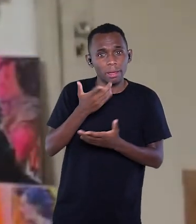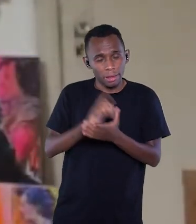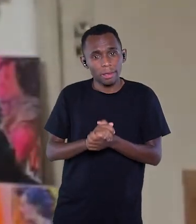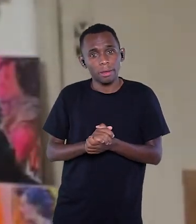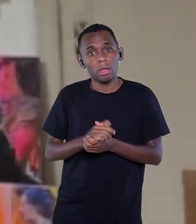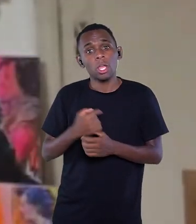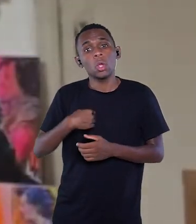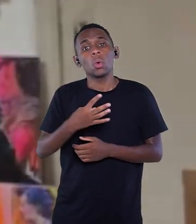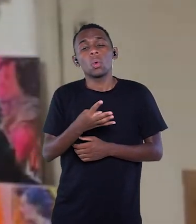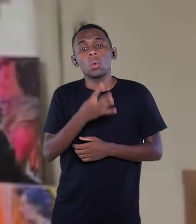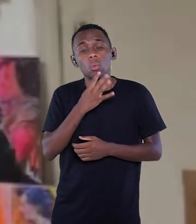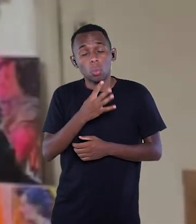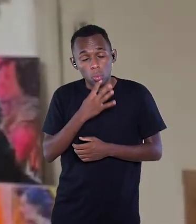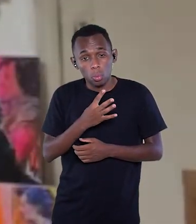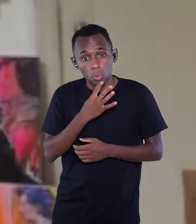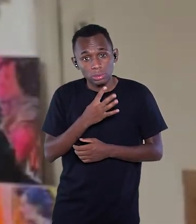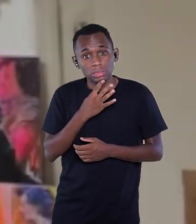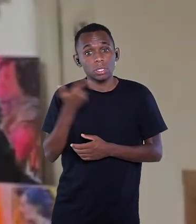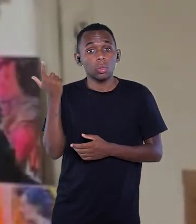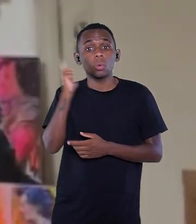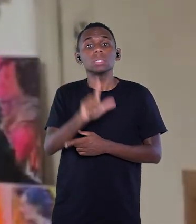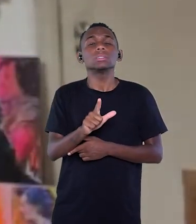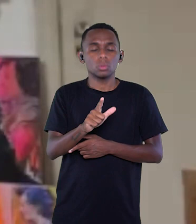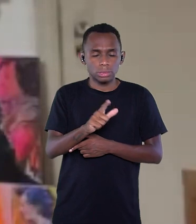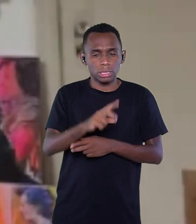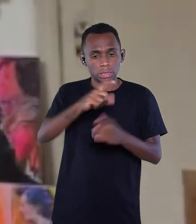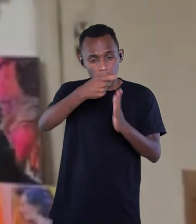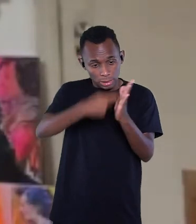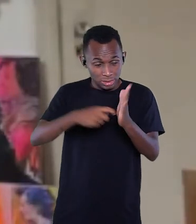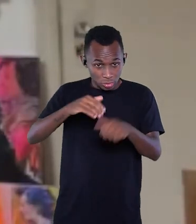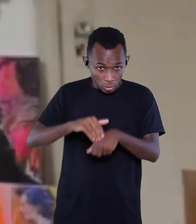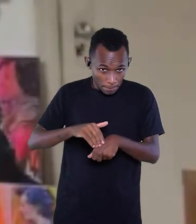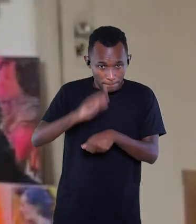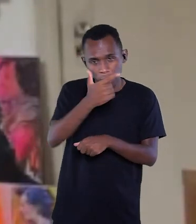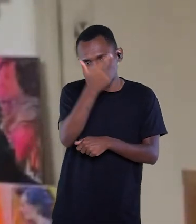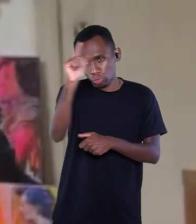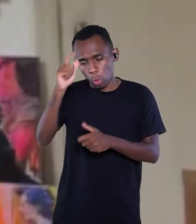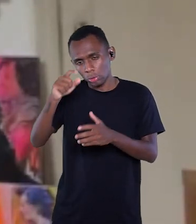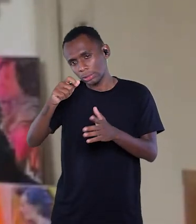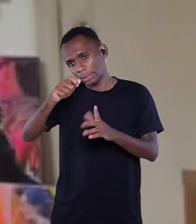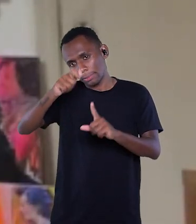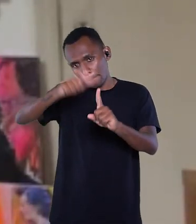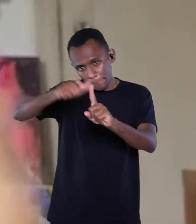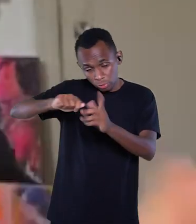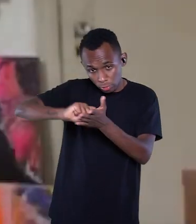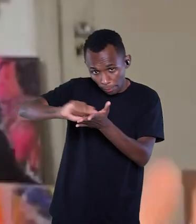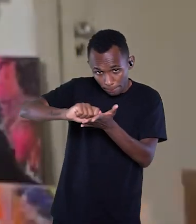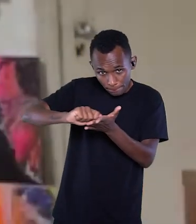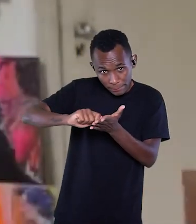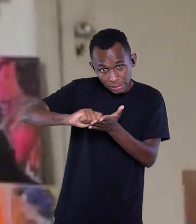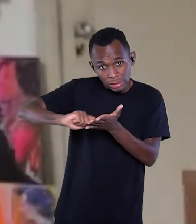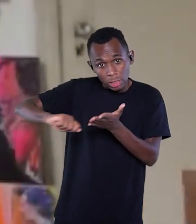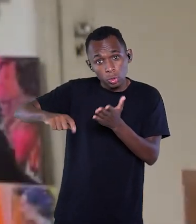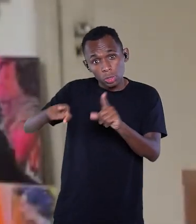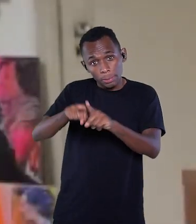consegui encontrar mais textos, enfim, outros pesquisadores falam sobre isso, a um